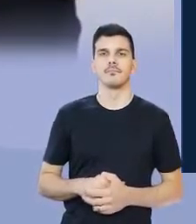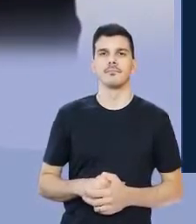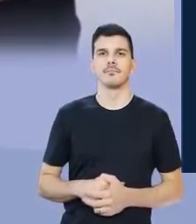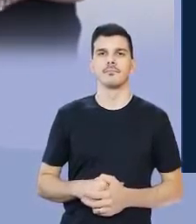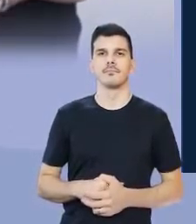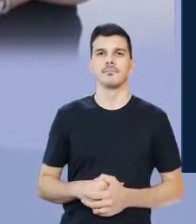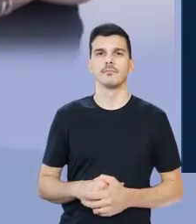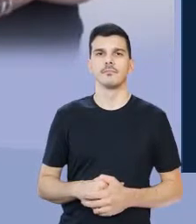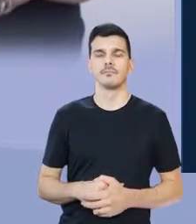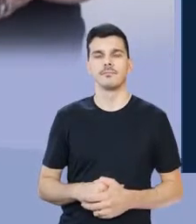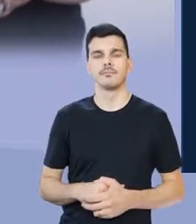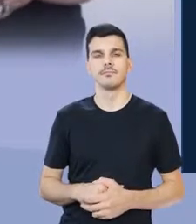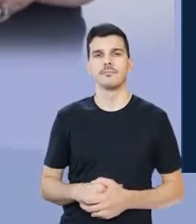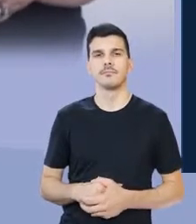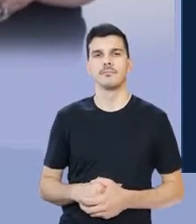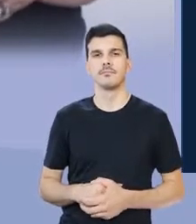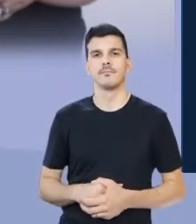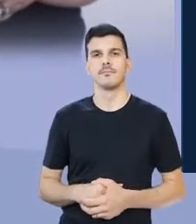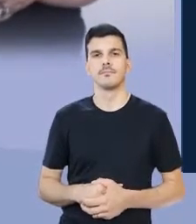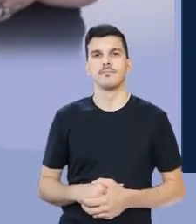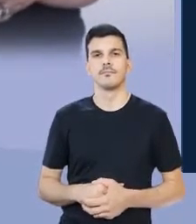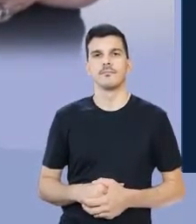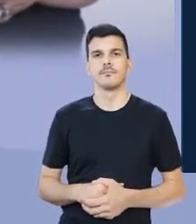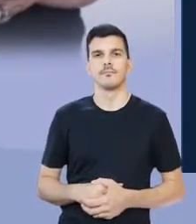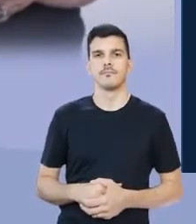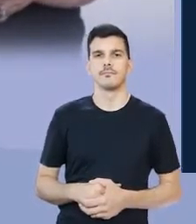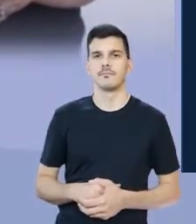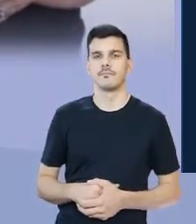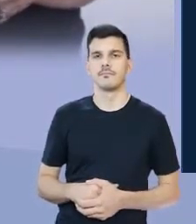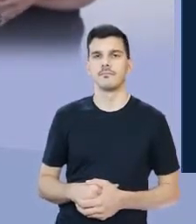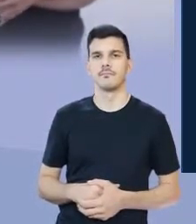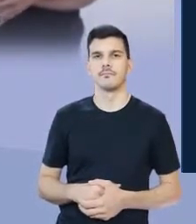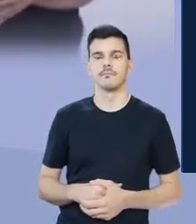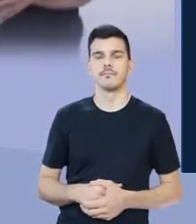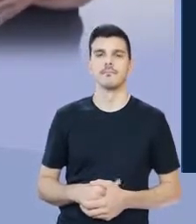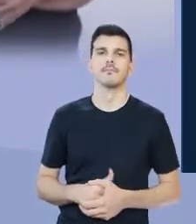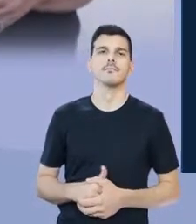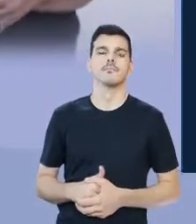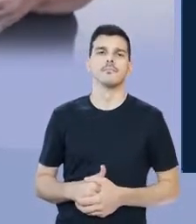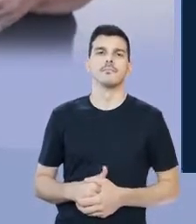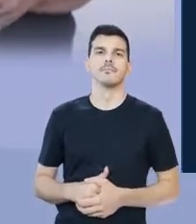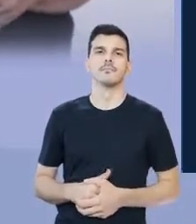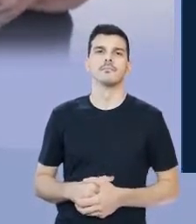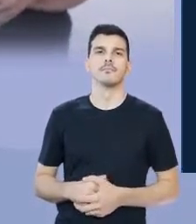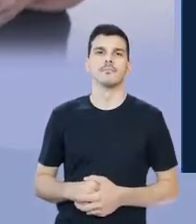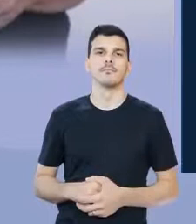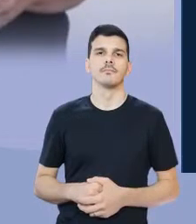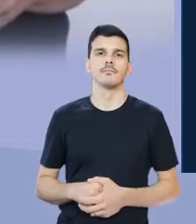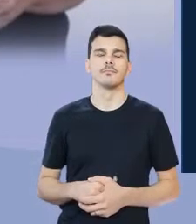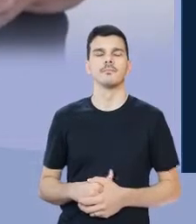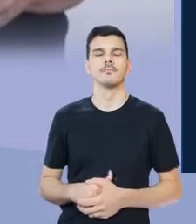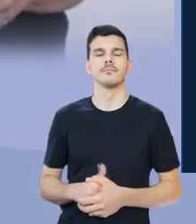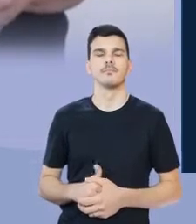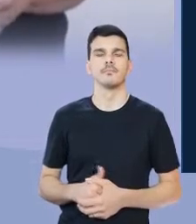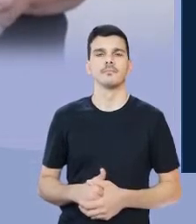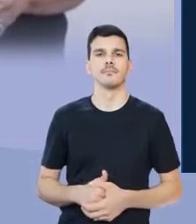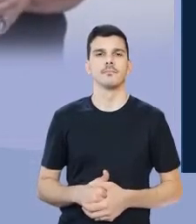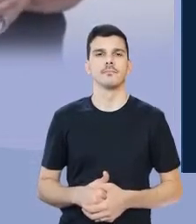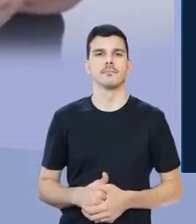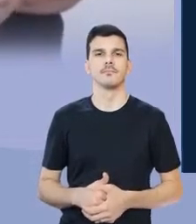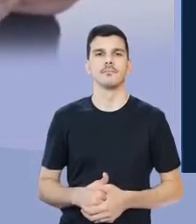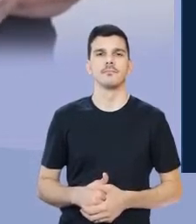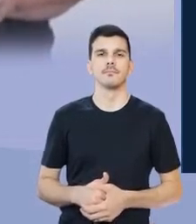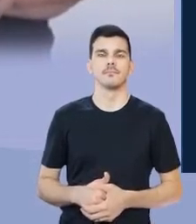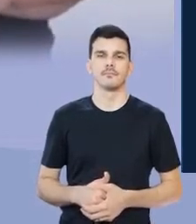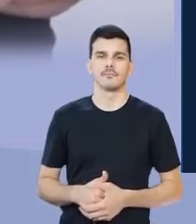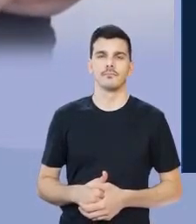veio ler a minha mão. Não era um anjo barroco, era um anjo